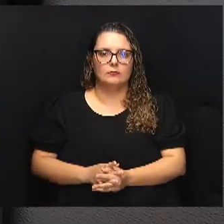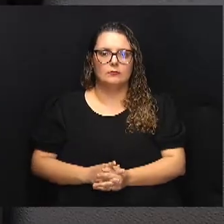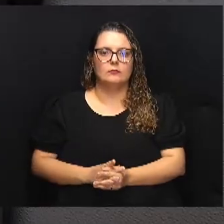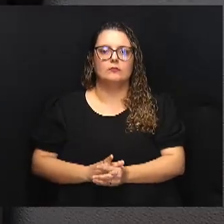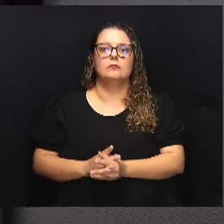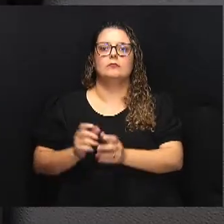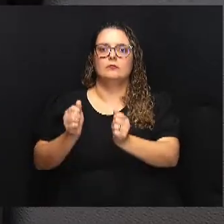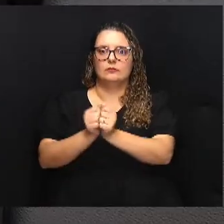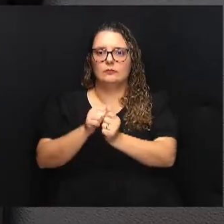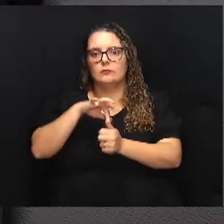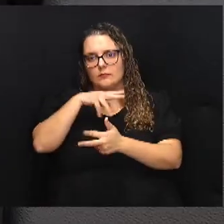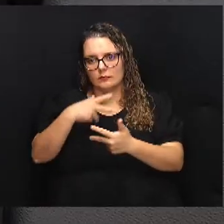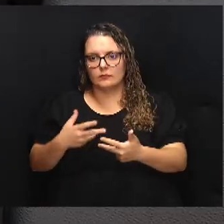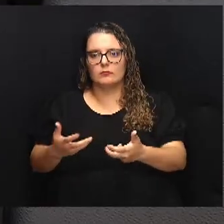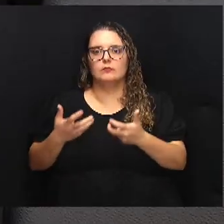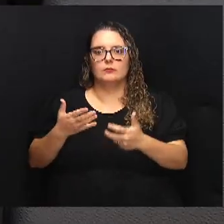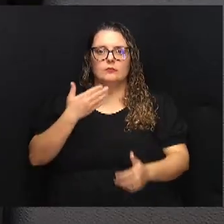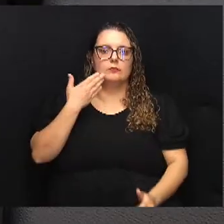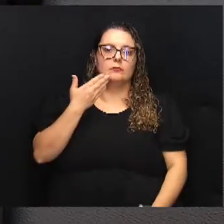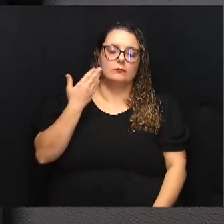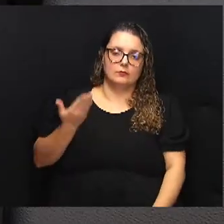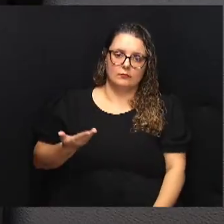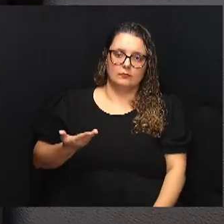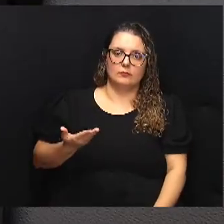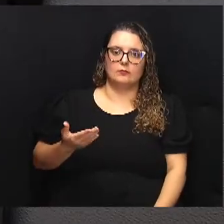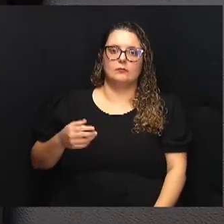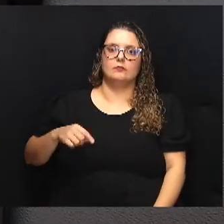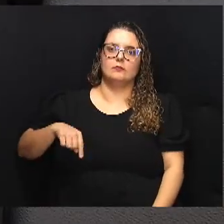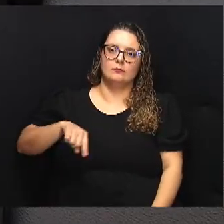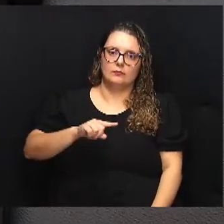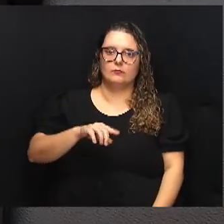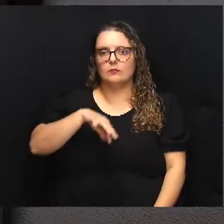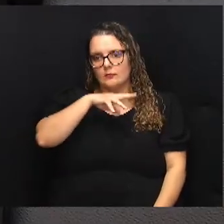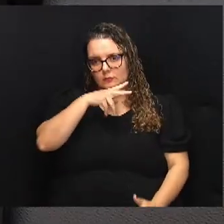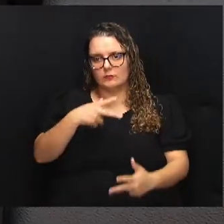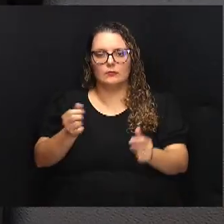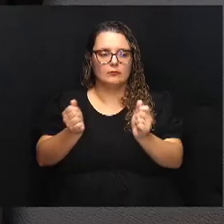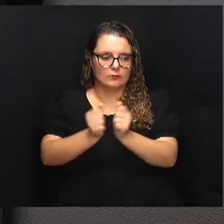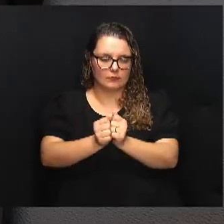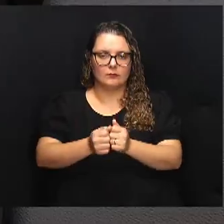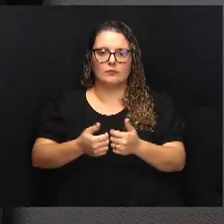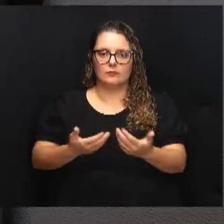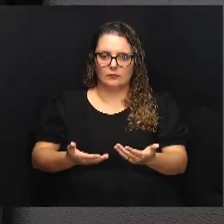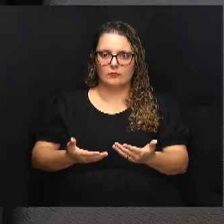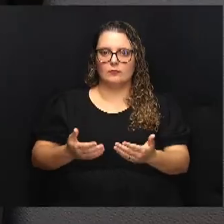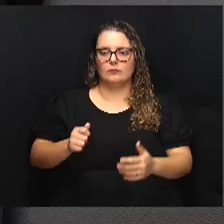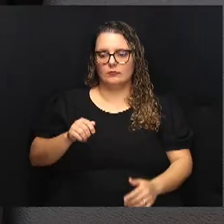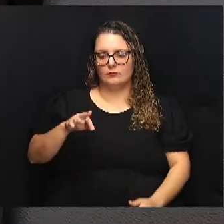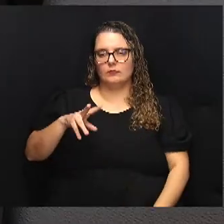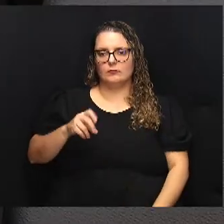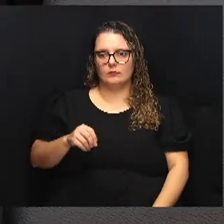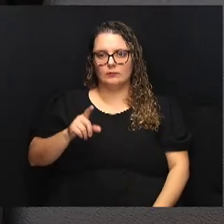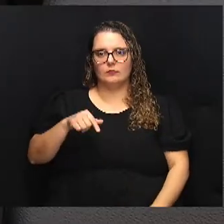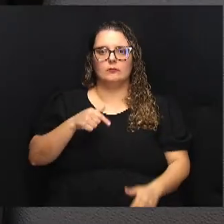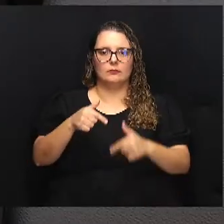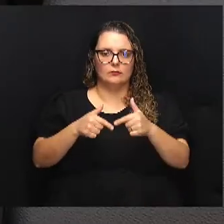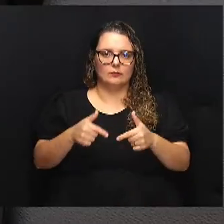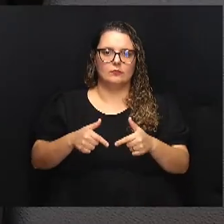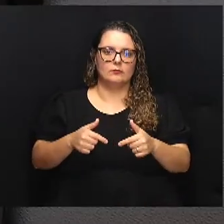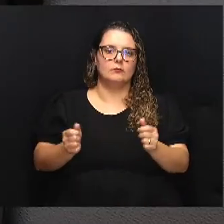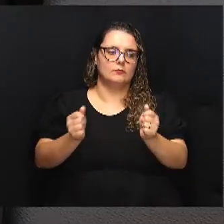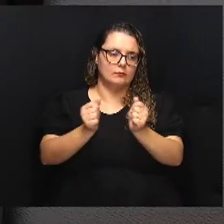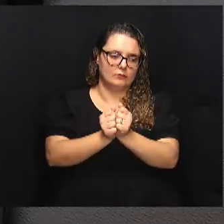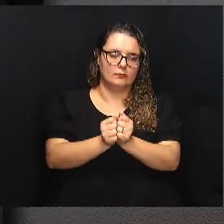ali. Então, a gente quer facilitar que ele vai, o animal também vá junto com ele para o abrigo, mas é um trabalho que a gente precisa fazer junto